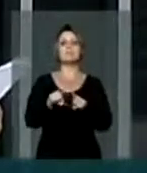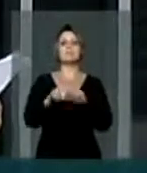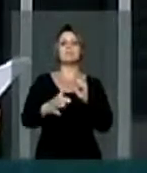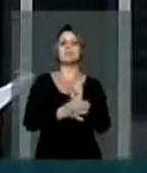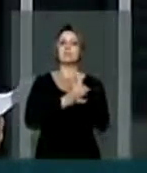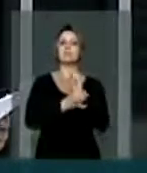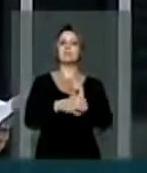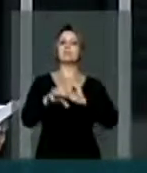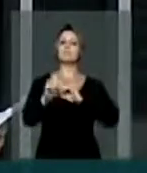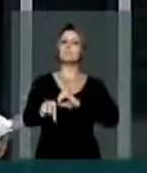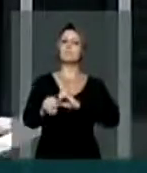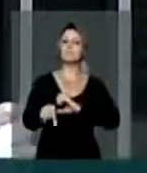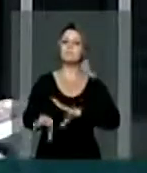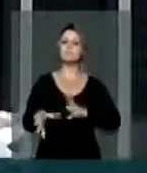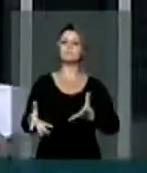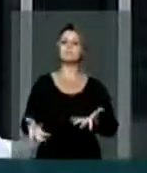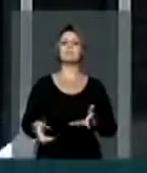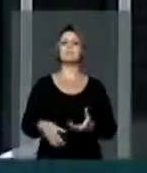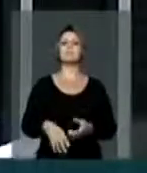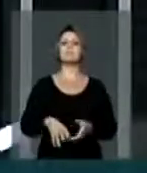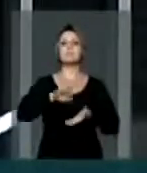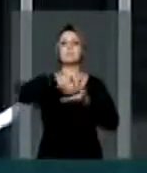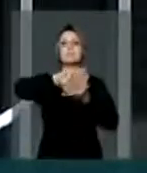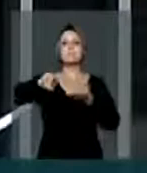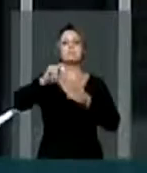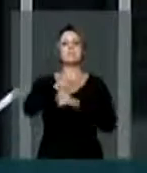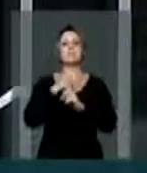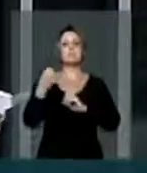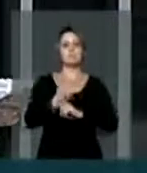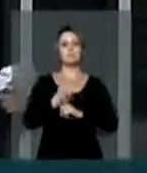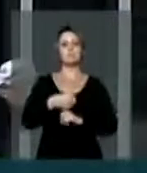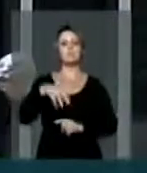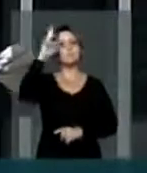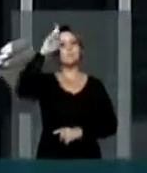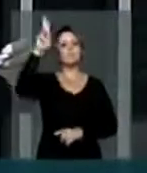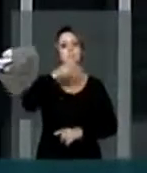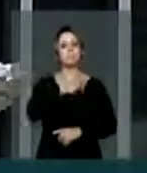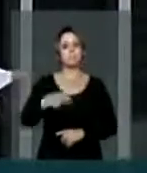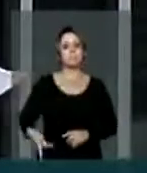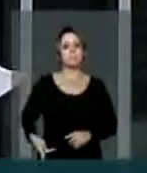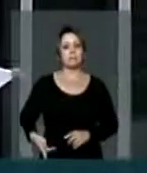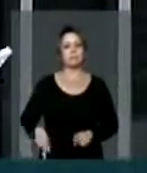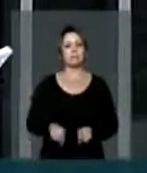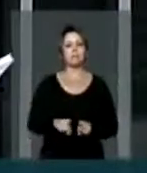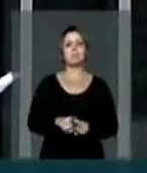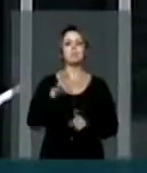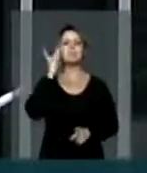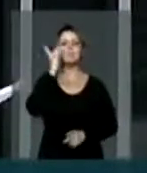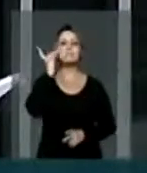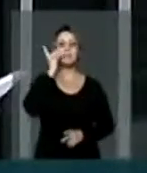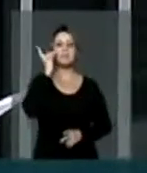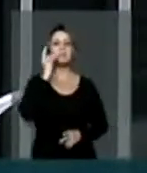área de educação, também da área de ação social. Senhor presidente, senhoras e senhores